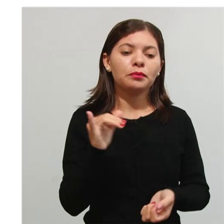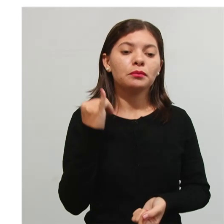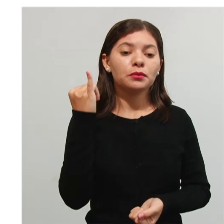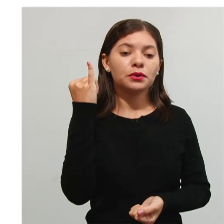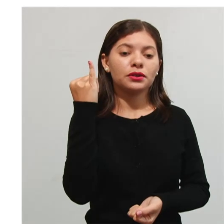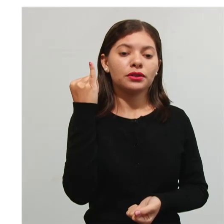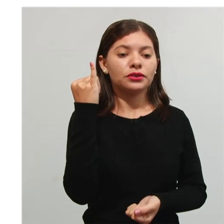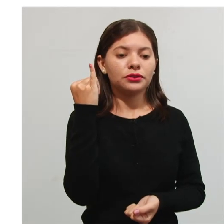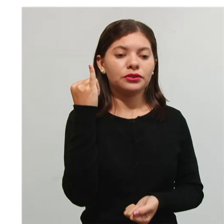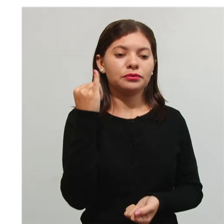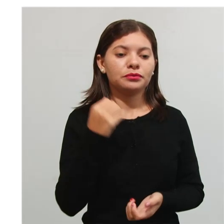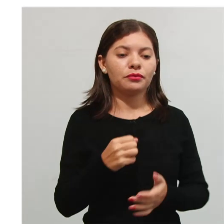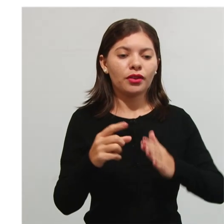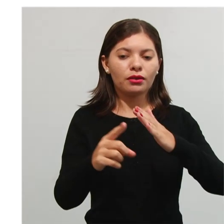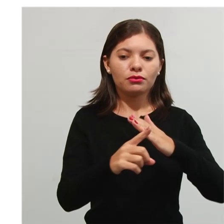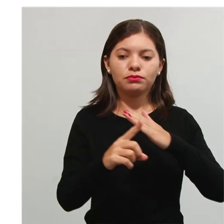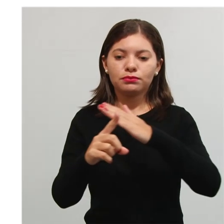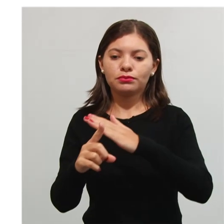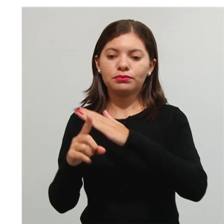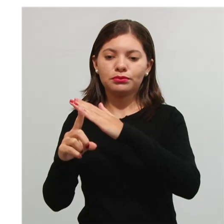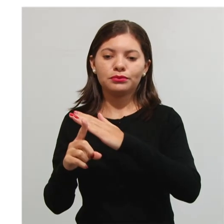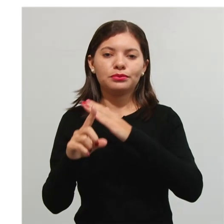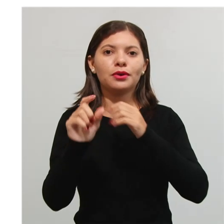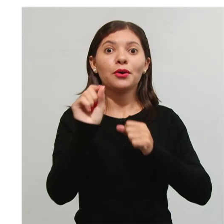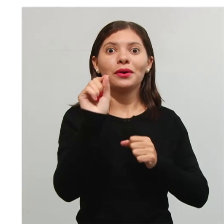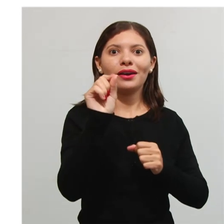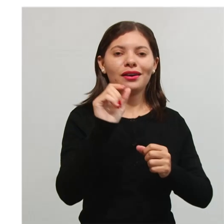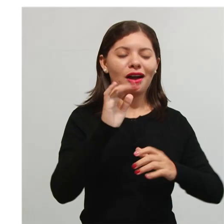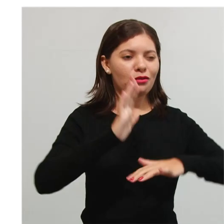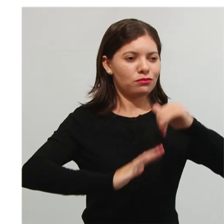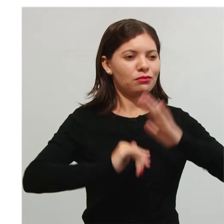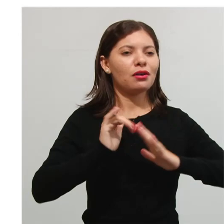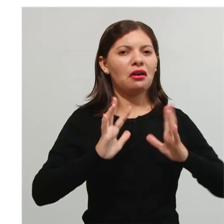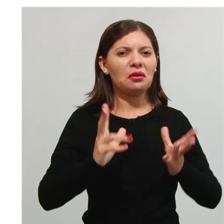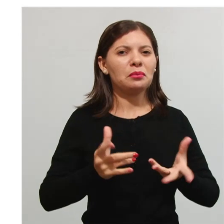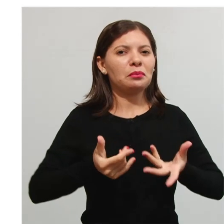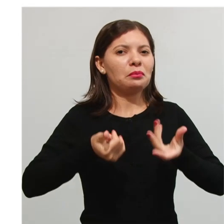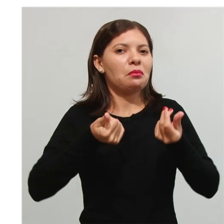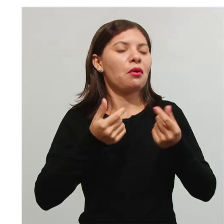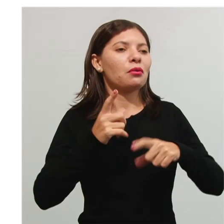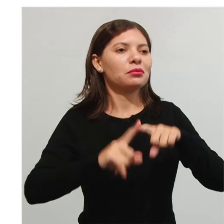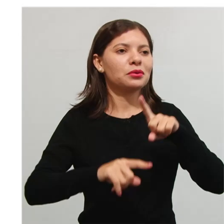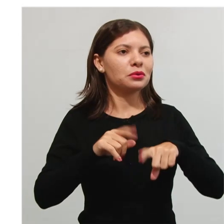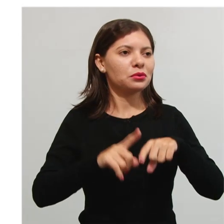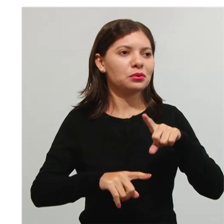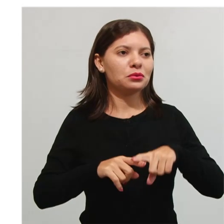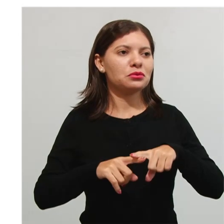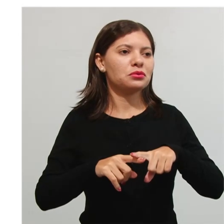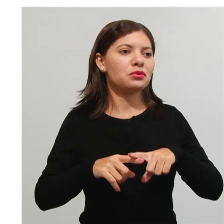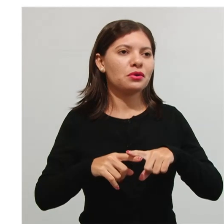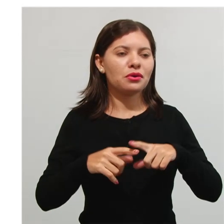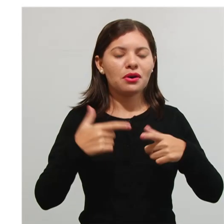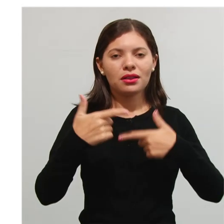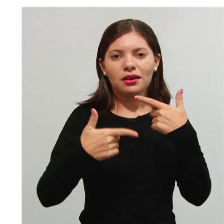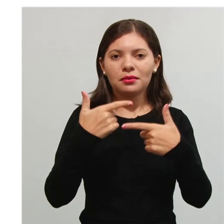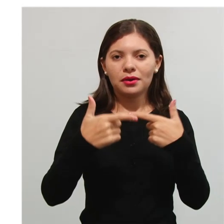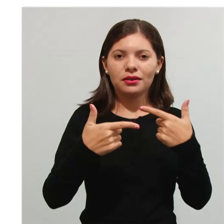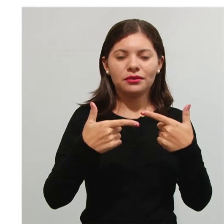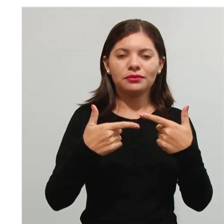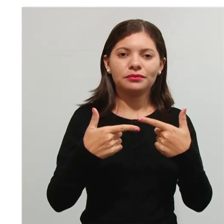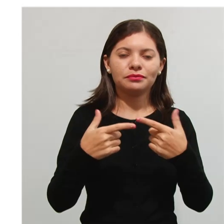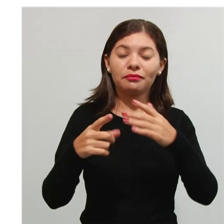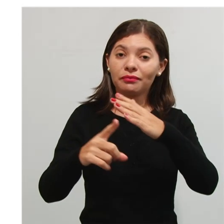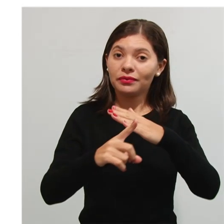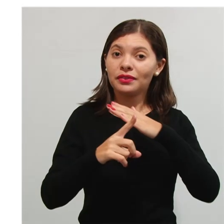os clientes ali é justamente a qualidade do seu produto ou do seu serviço. E claro que quanto mais